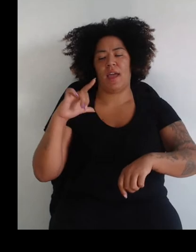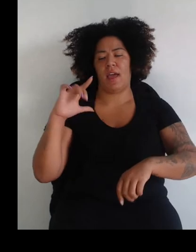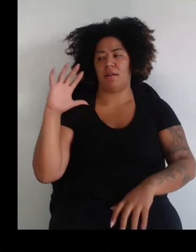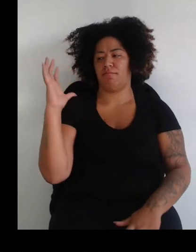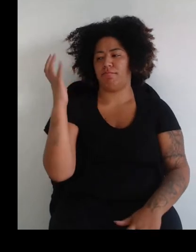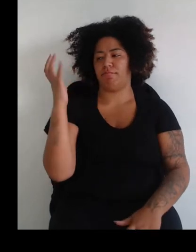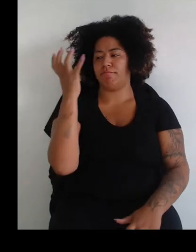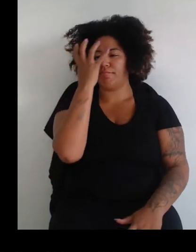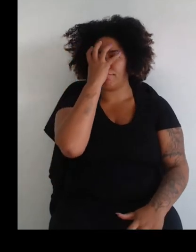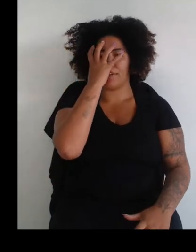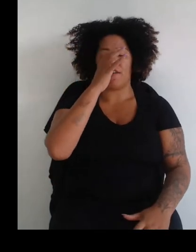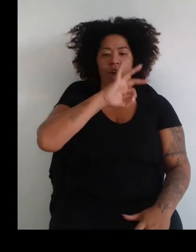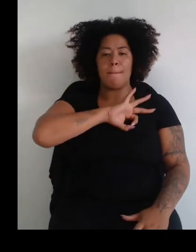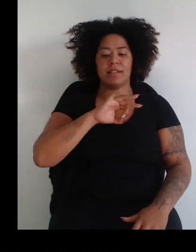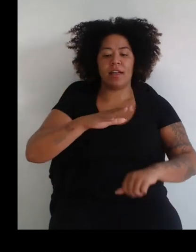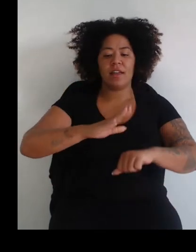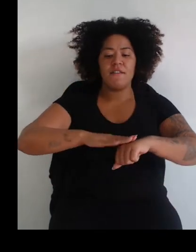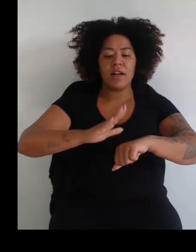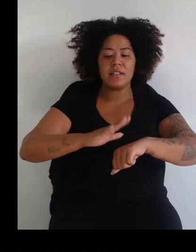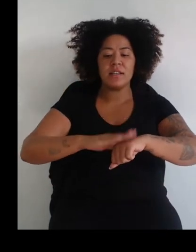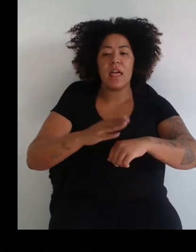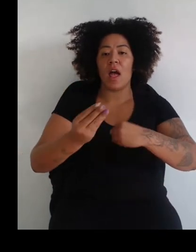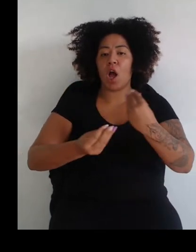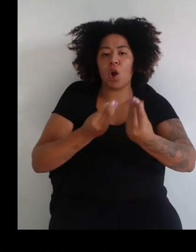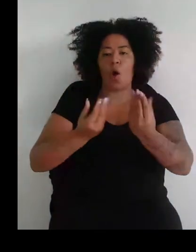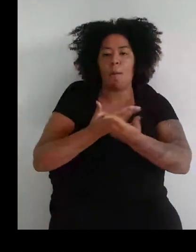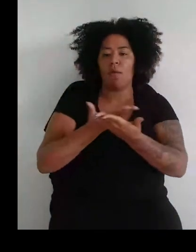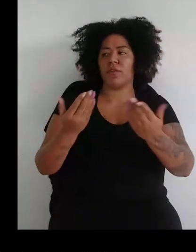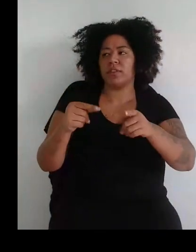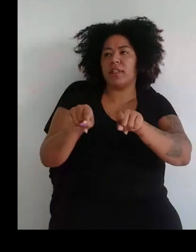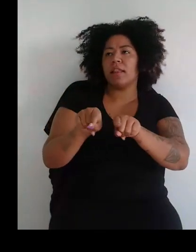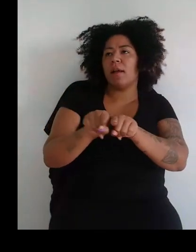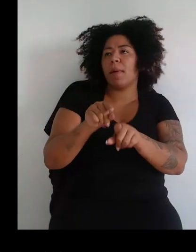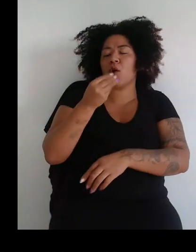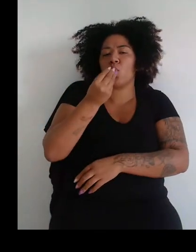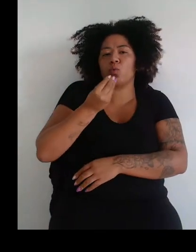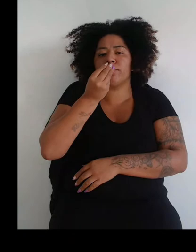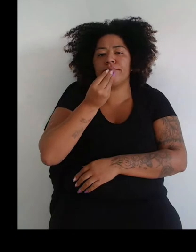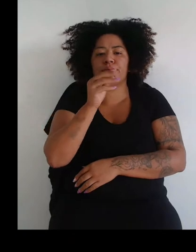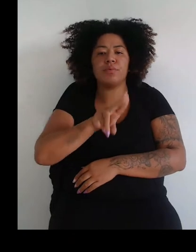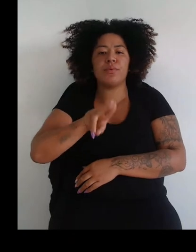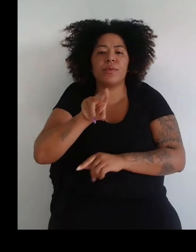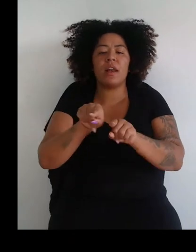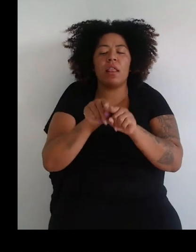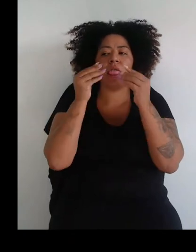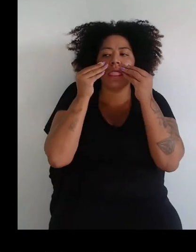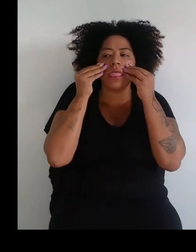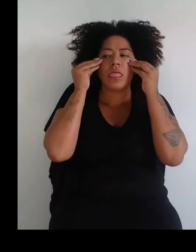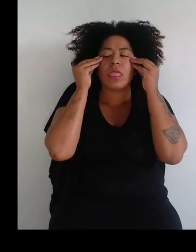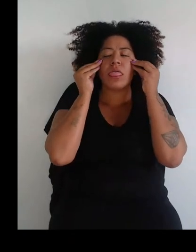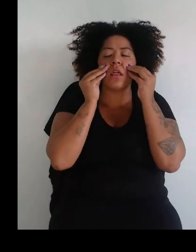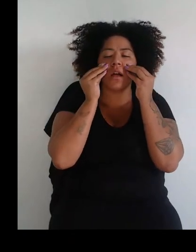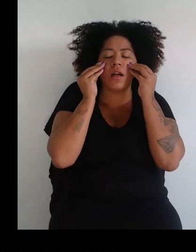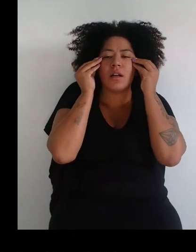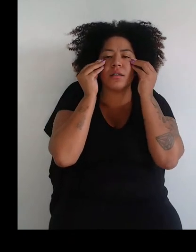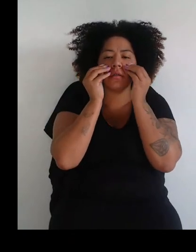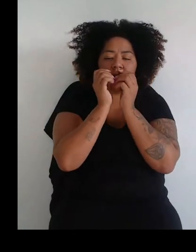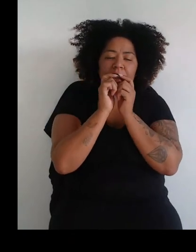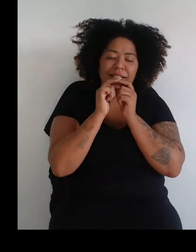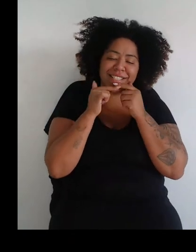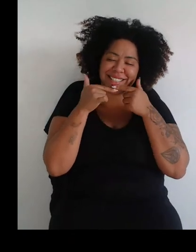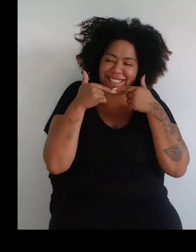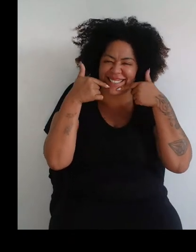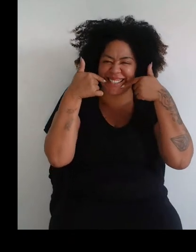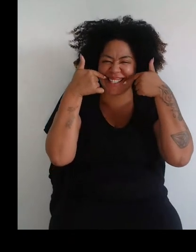mer que reduzia ao mesmo homossexuais a lábios pintados bochechas vermelhas e sorrisos maliciosos como